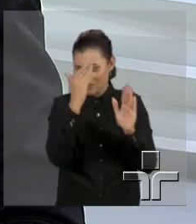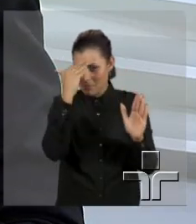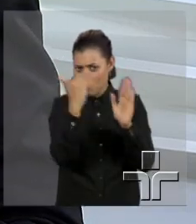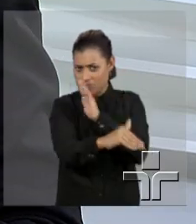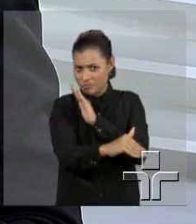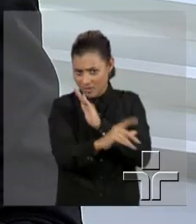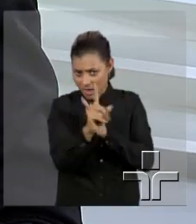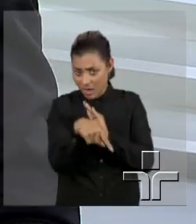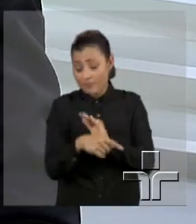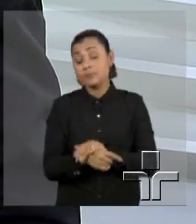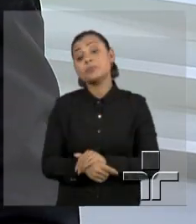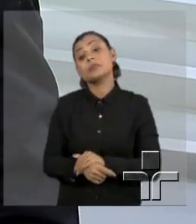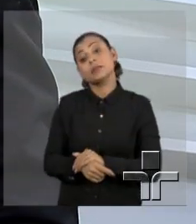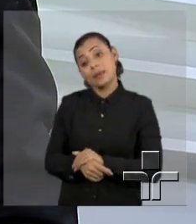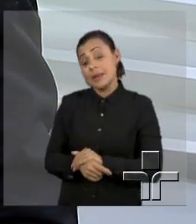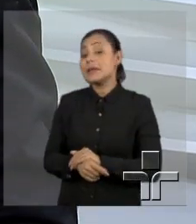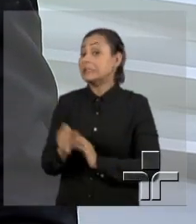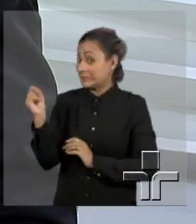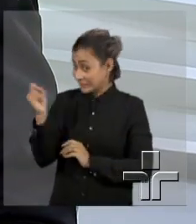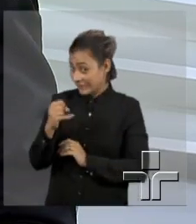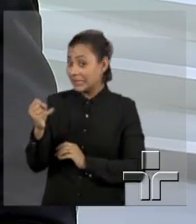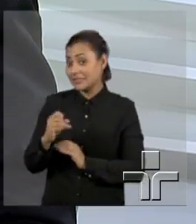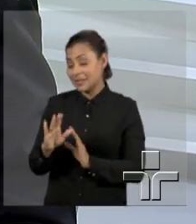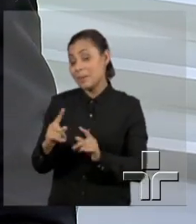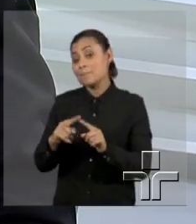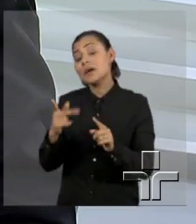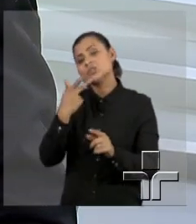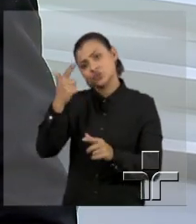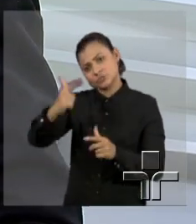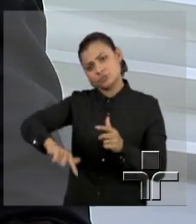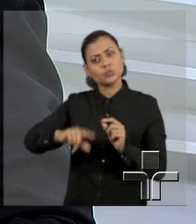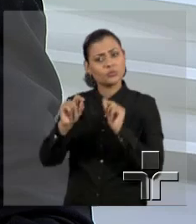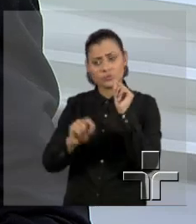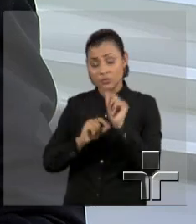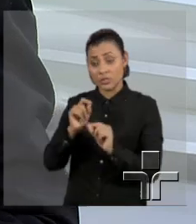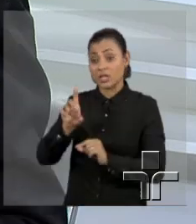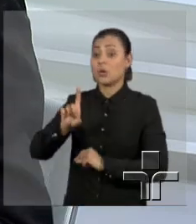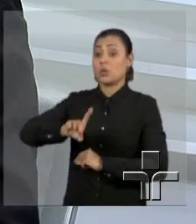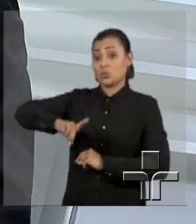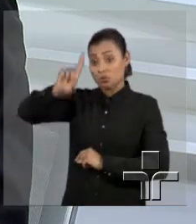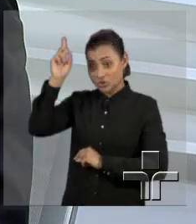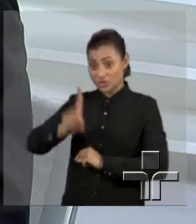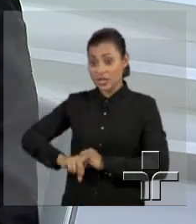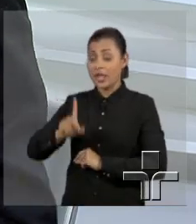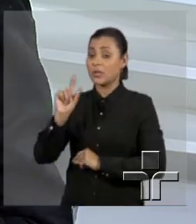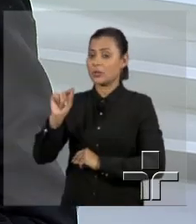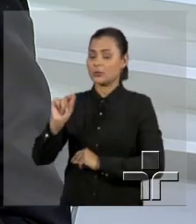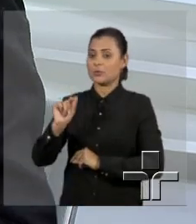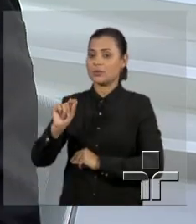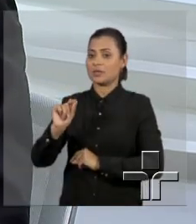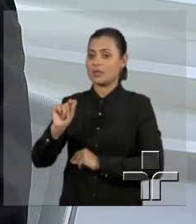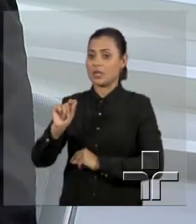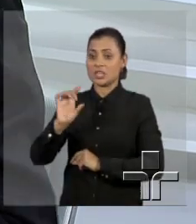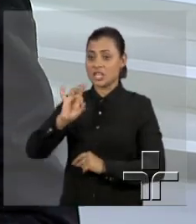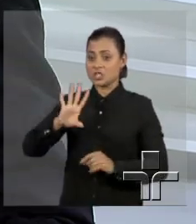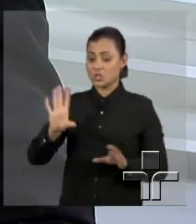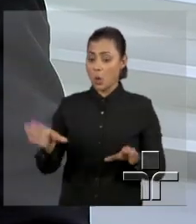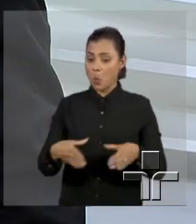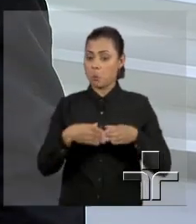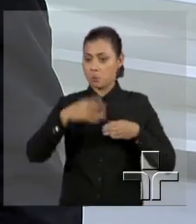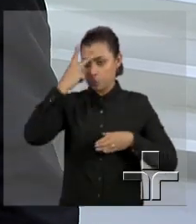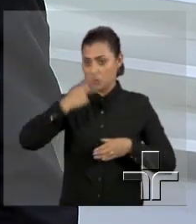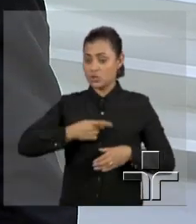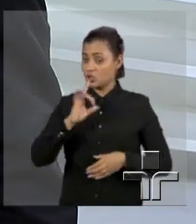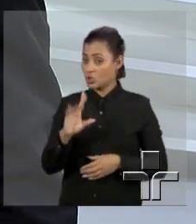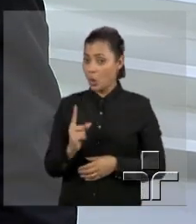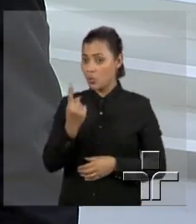estaria. Agora, volto a dizer, o direito é autopoético, não é fechado em si mesmo. Kelsen